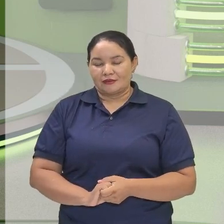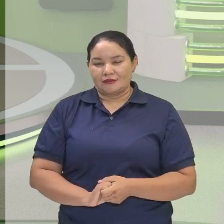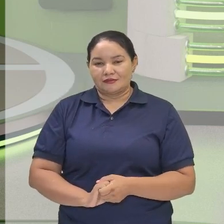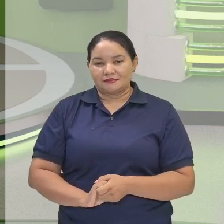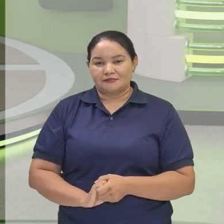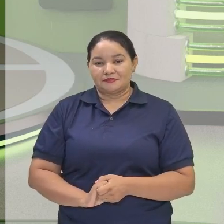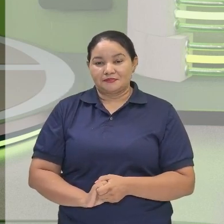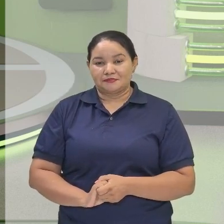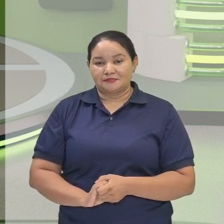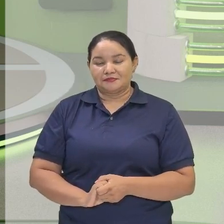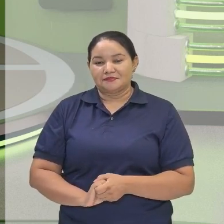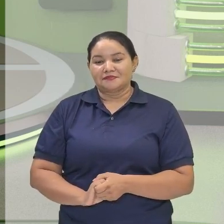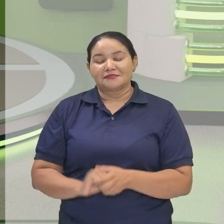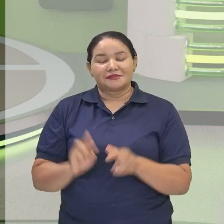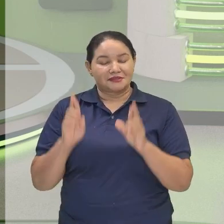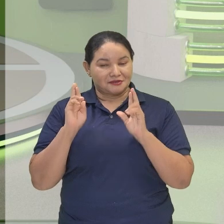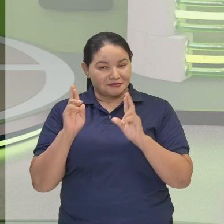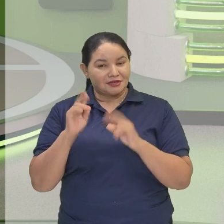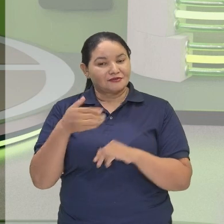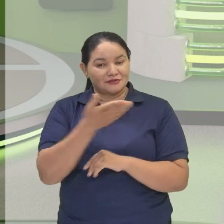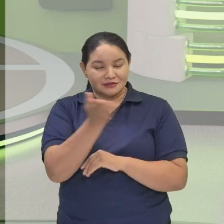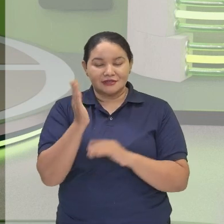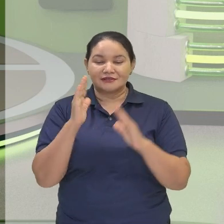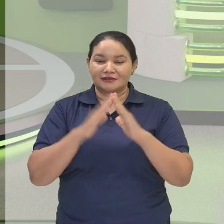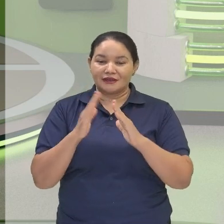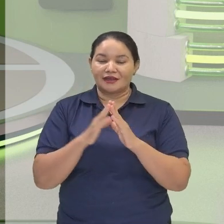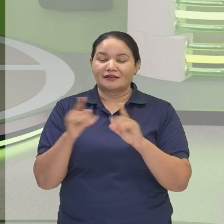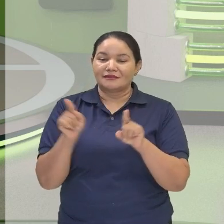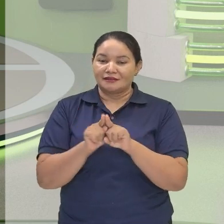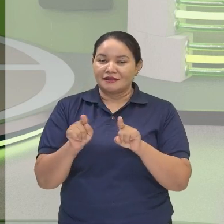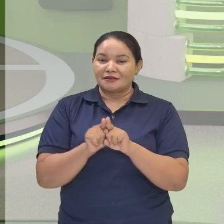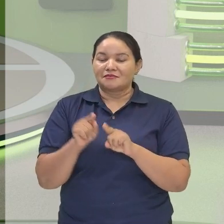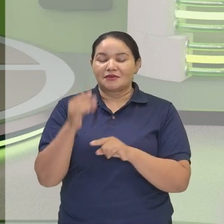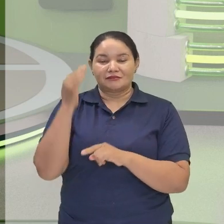Muito bem, eu espero que vocês em casa aí também tenham